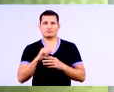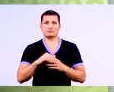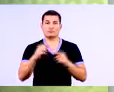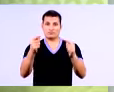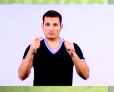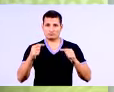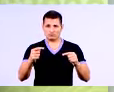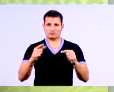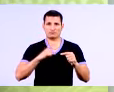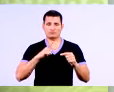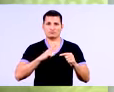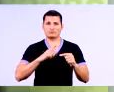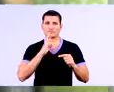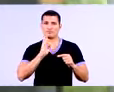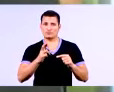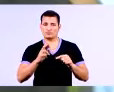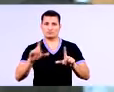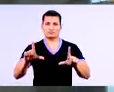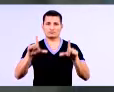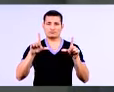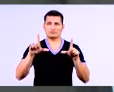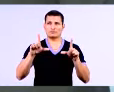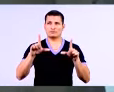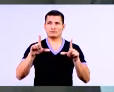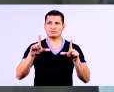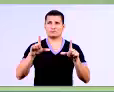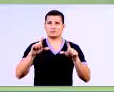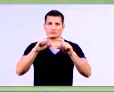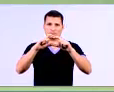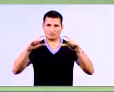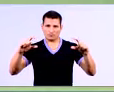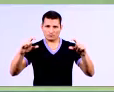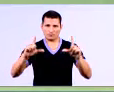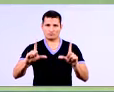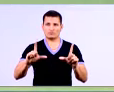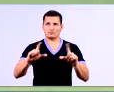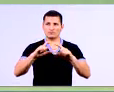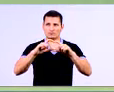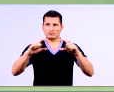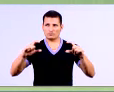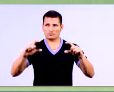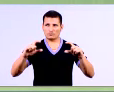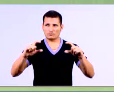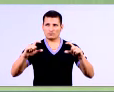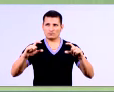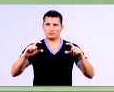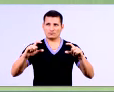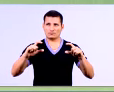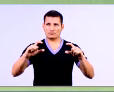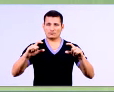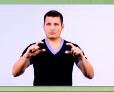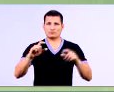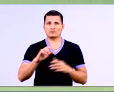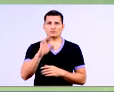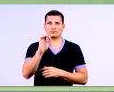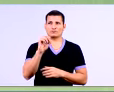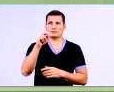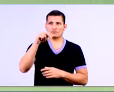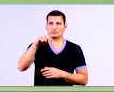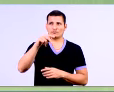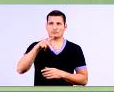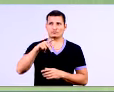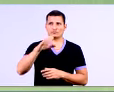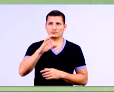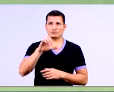nós temos o resultado. Ou seja, ao executar pelo método, pelo